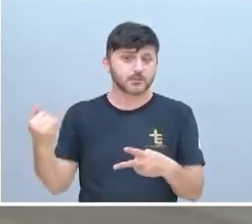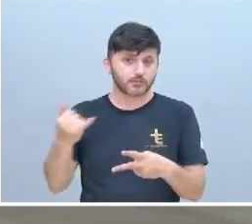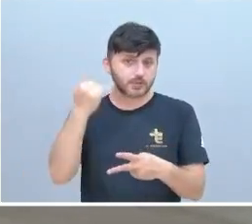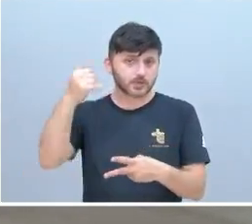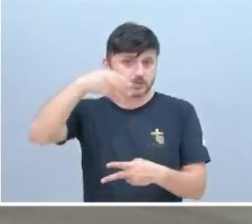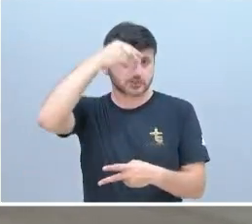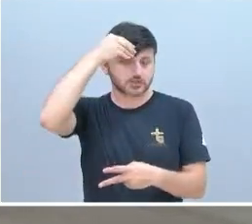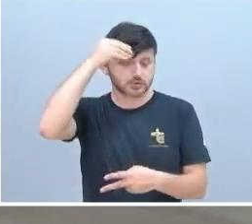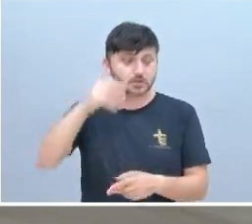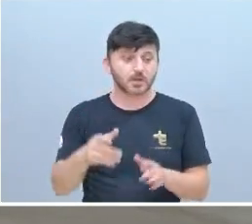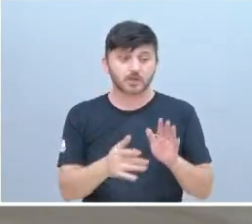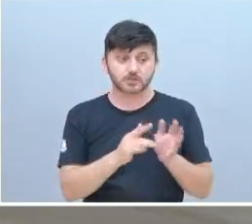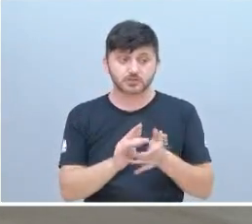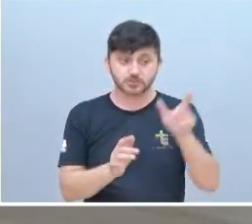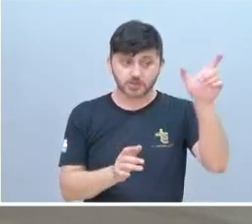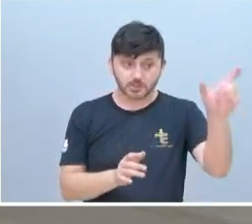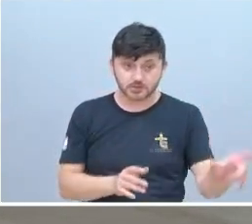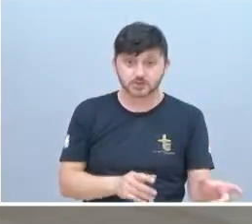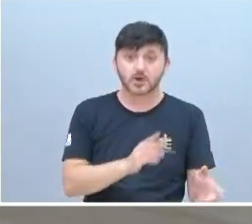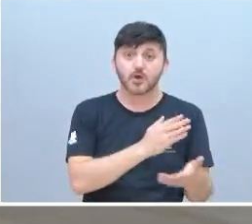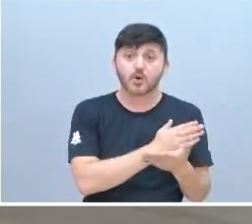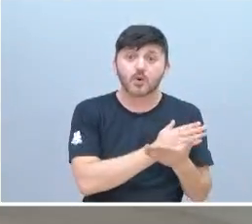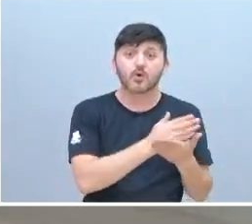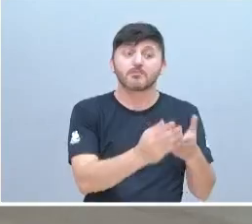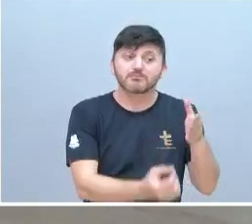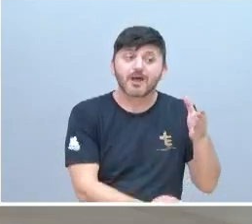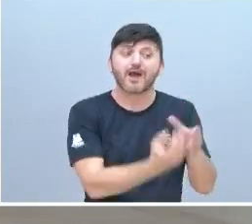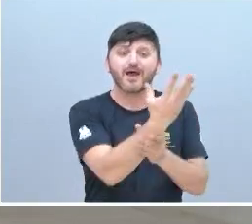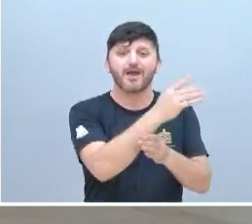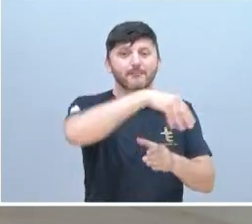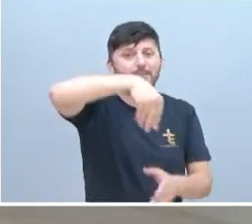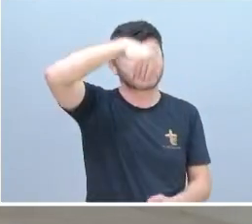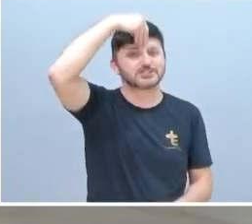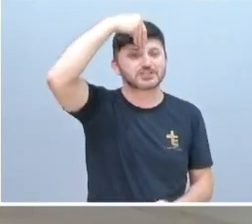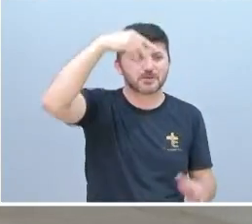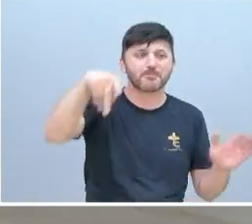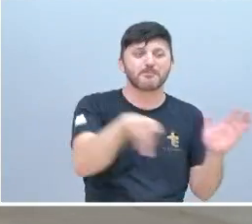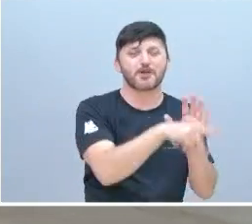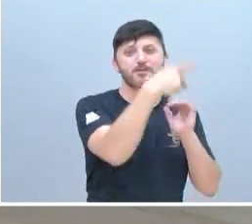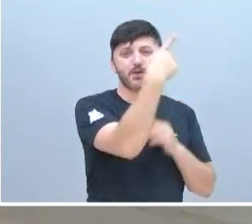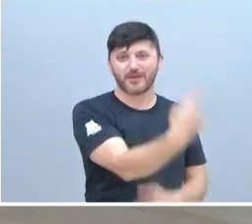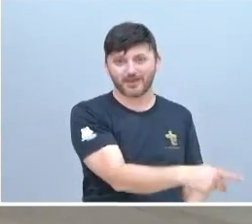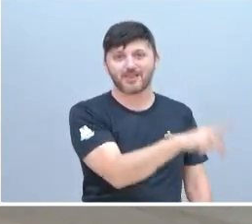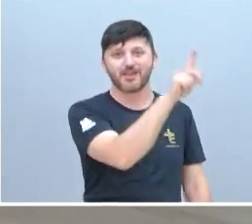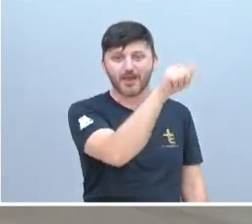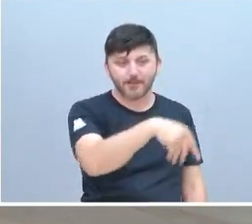dizia, Jesus inaugurou o batismo sendo batizado.